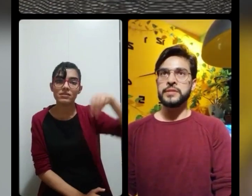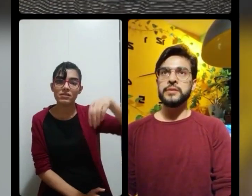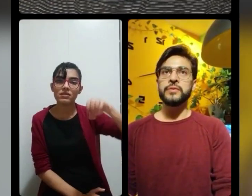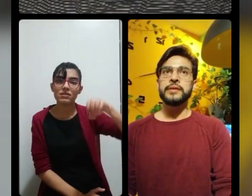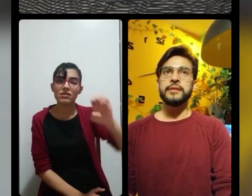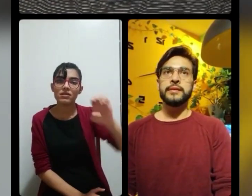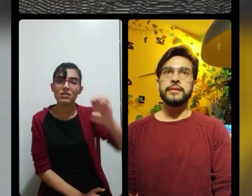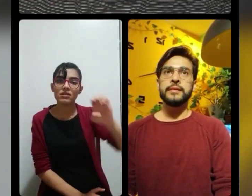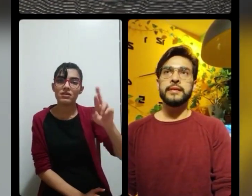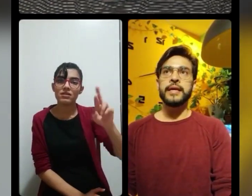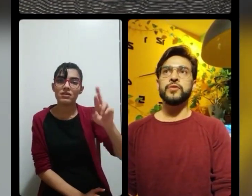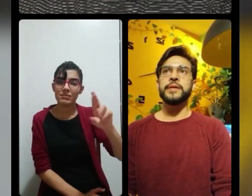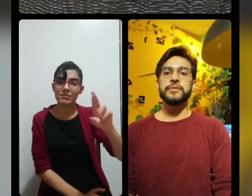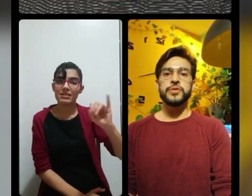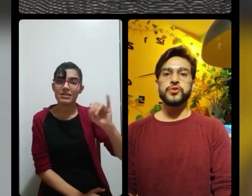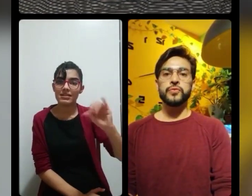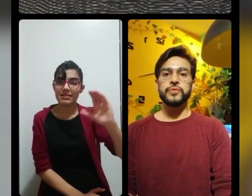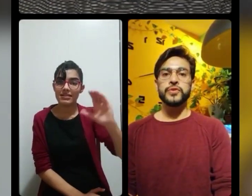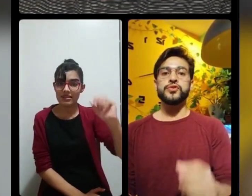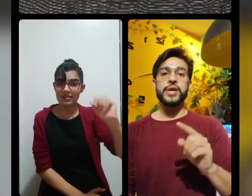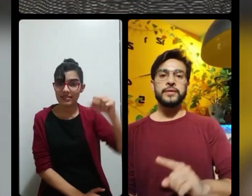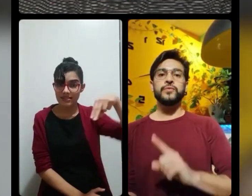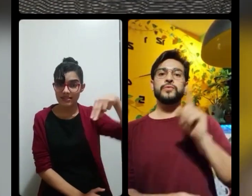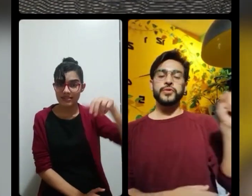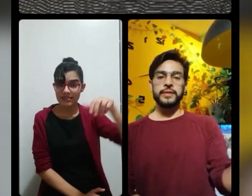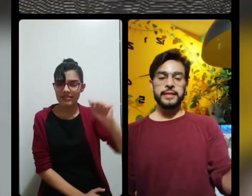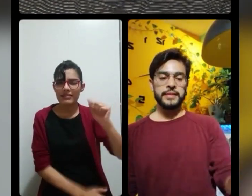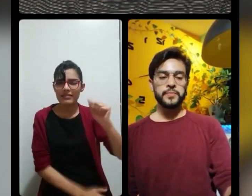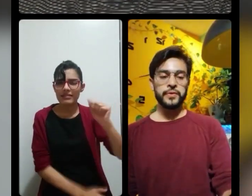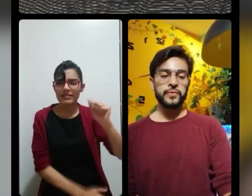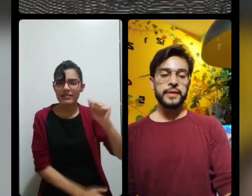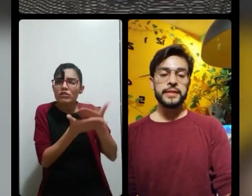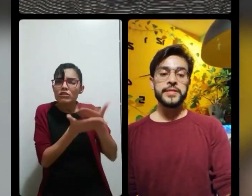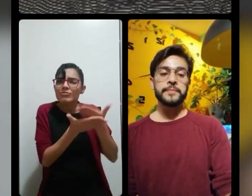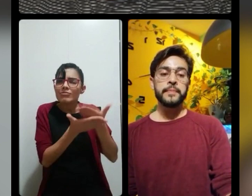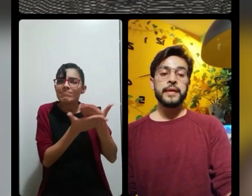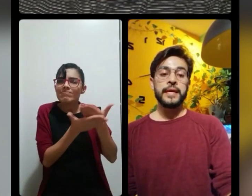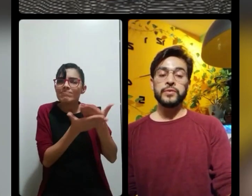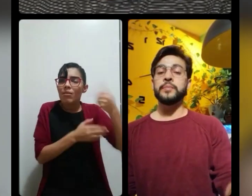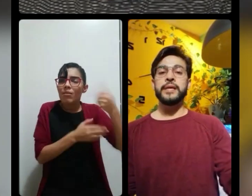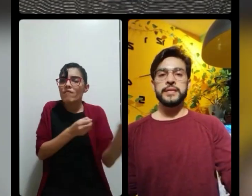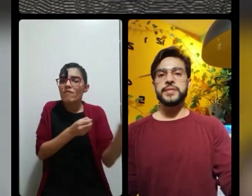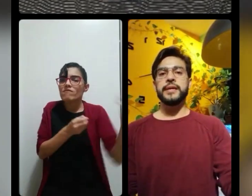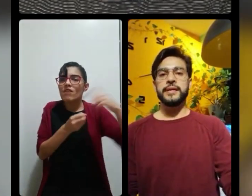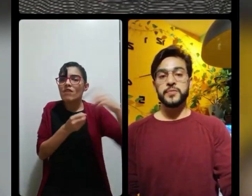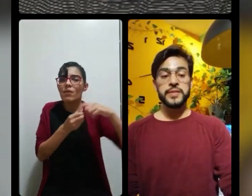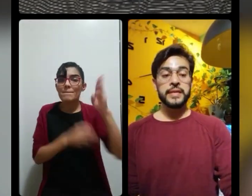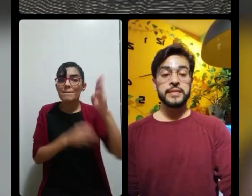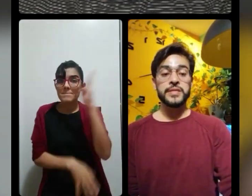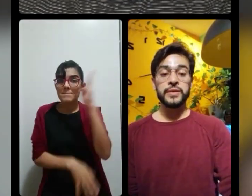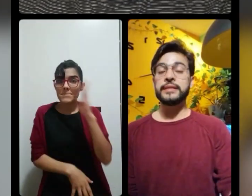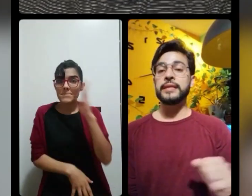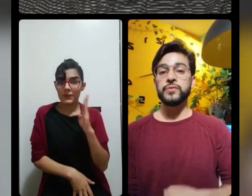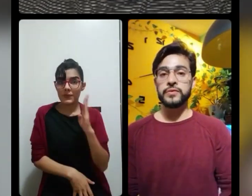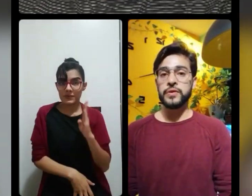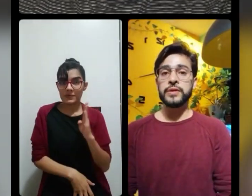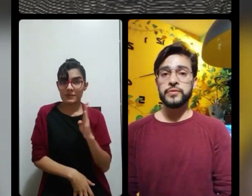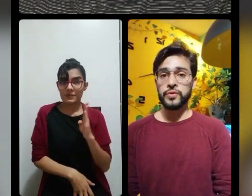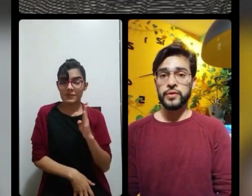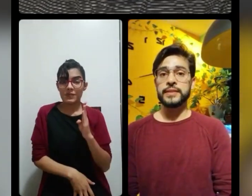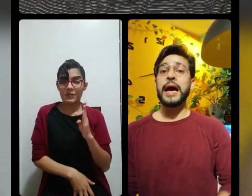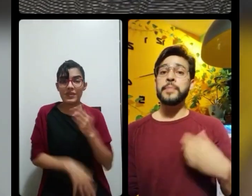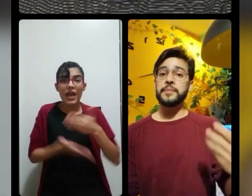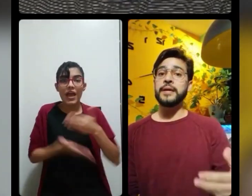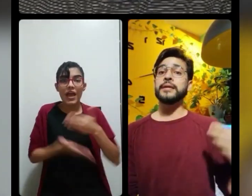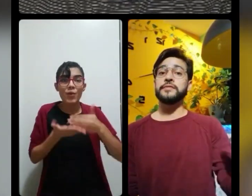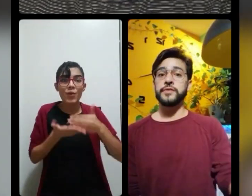o Brasil e retomei os estudos, já no curso de Letras Português, eu também iniciei a especialização em literatura do Rio Grande